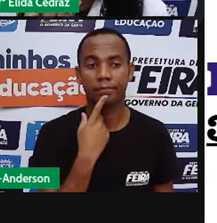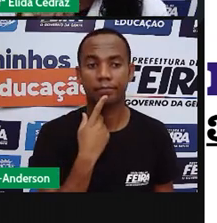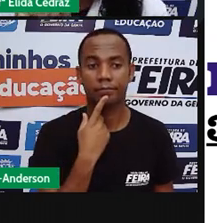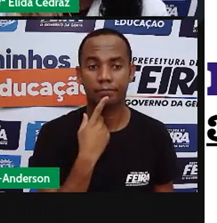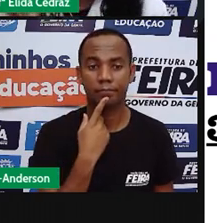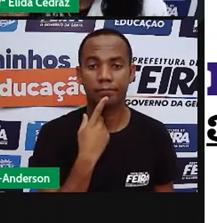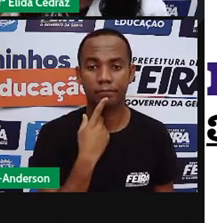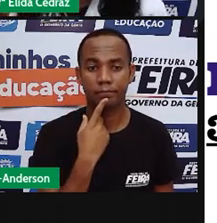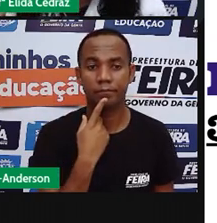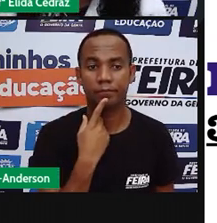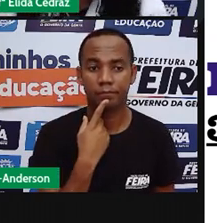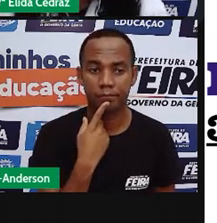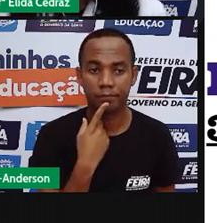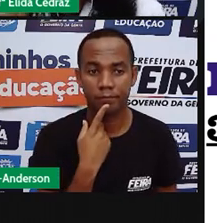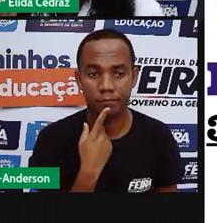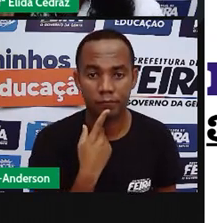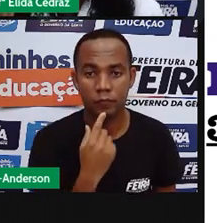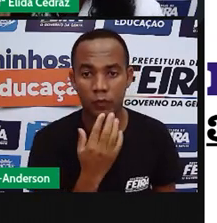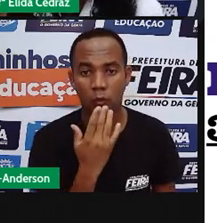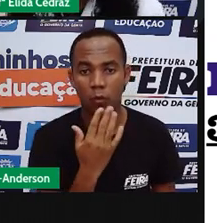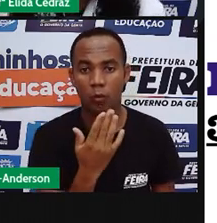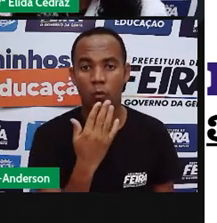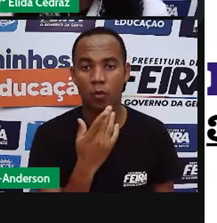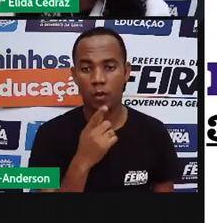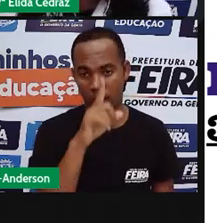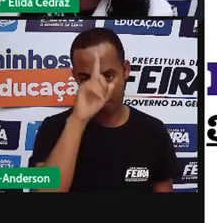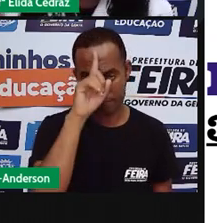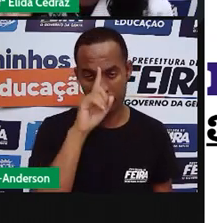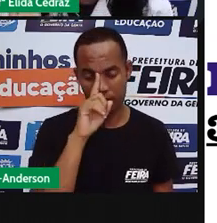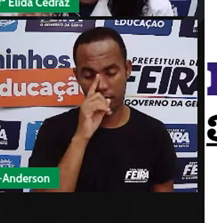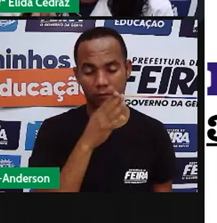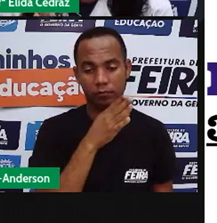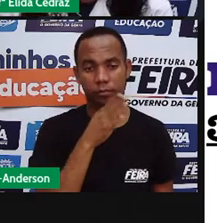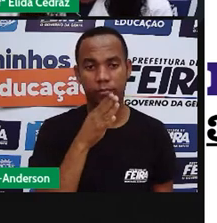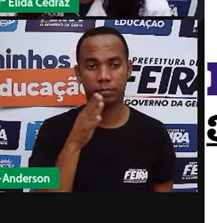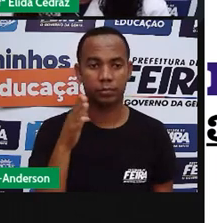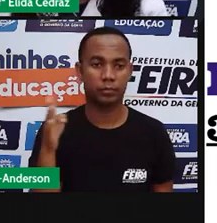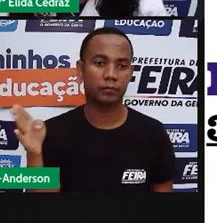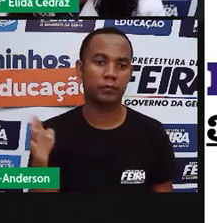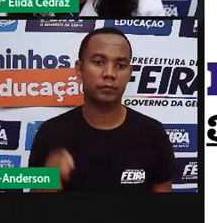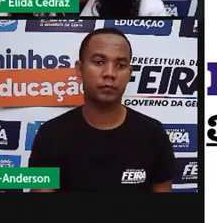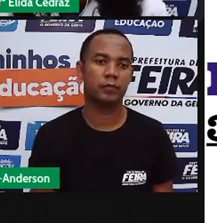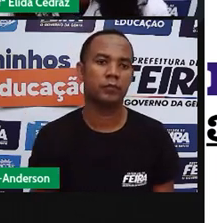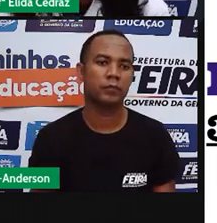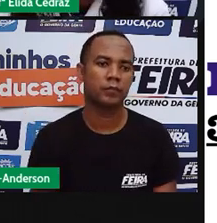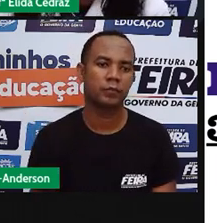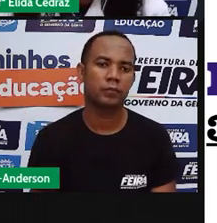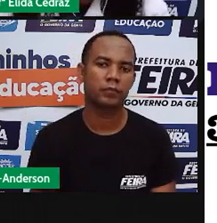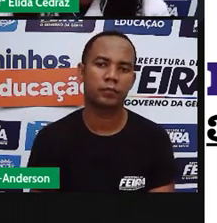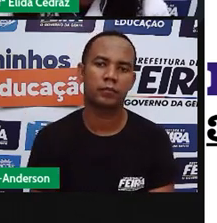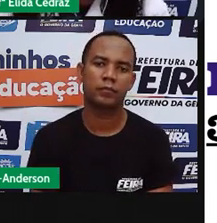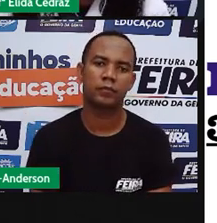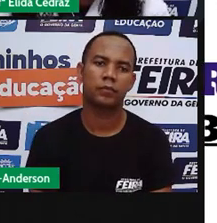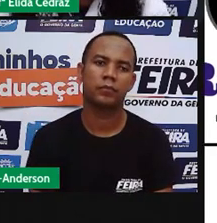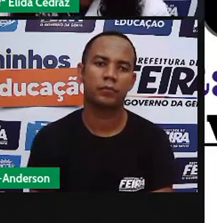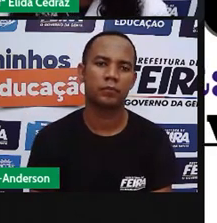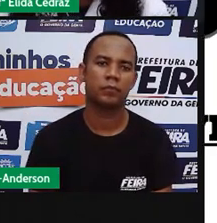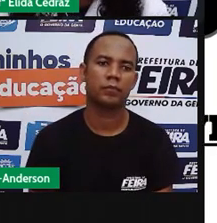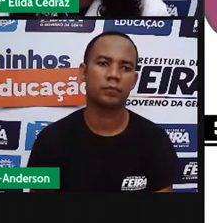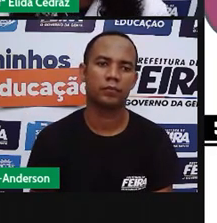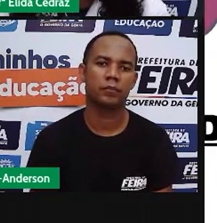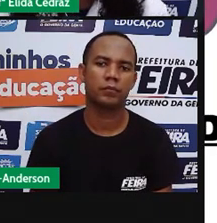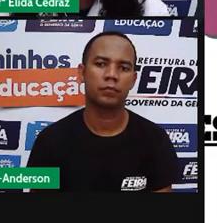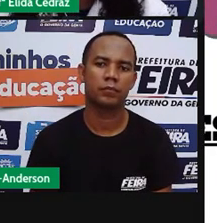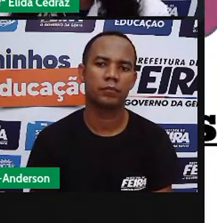Isso, muito bem, seria a cor amarela. Aí a gente presta atenção para poder preencher a sequência